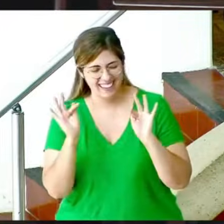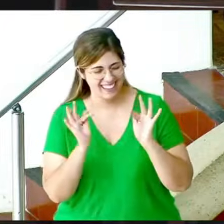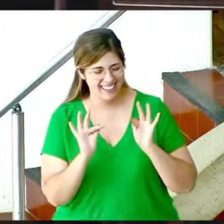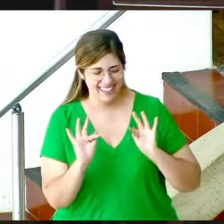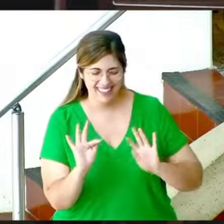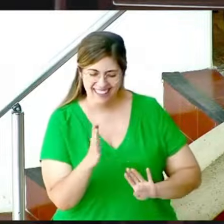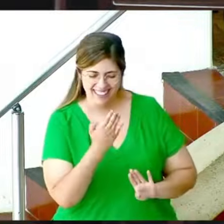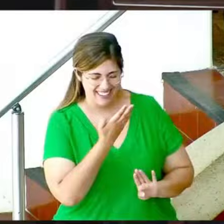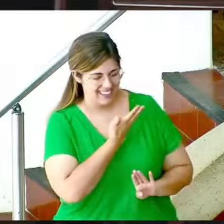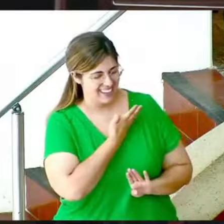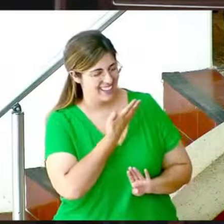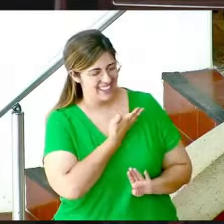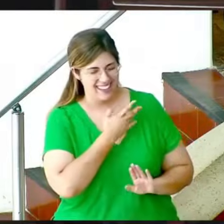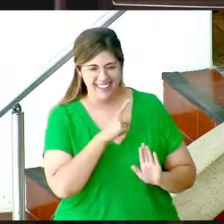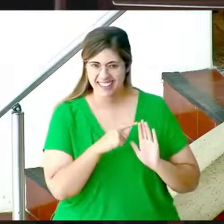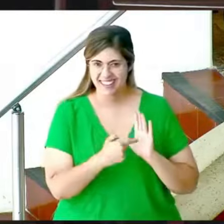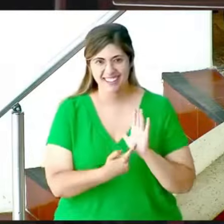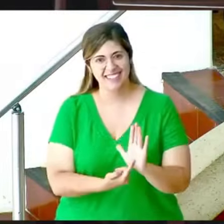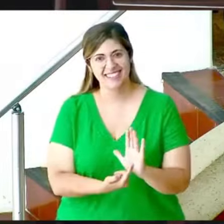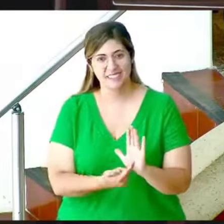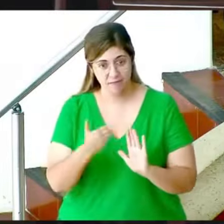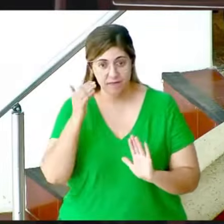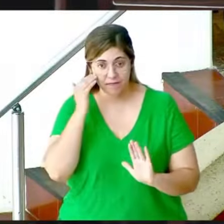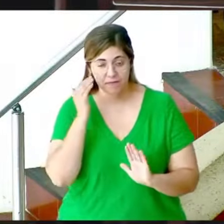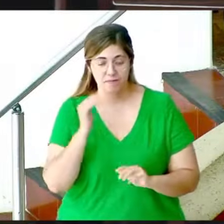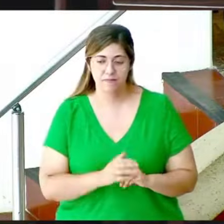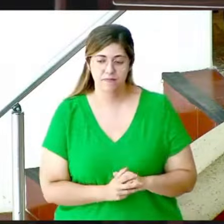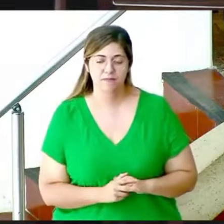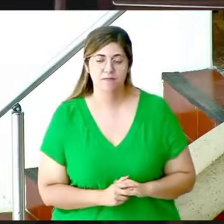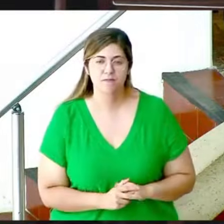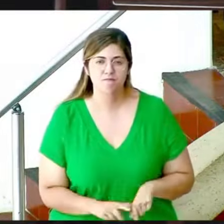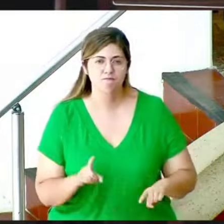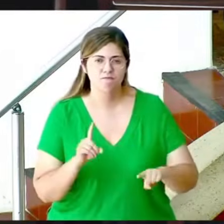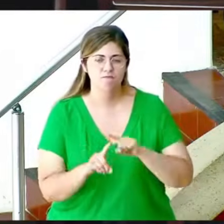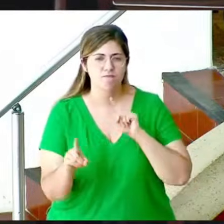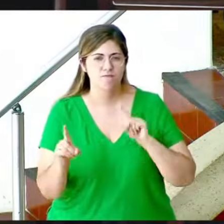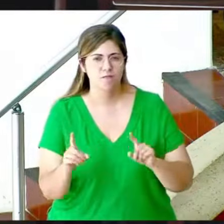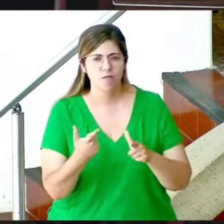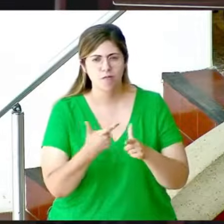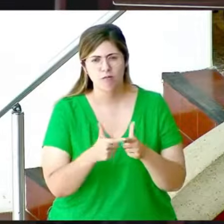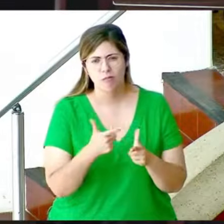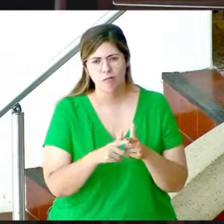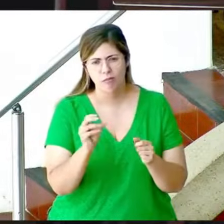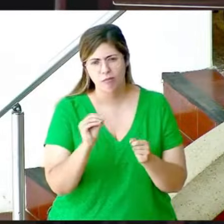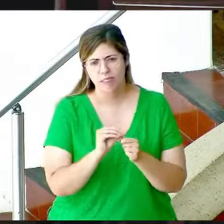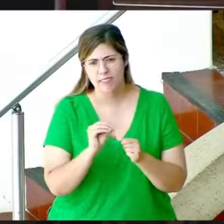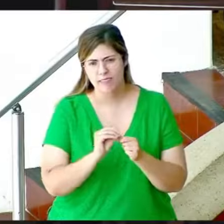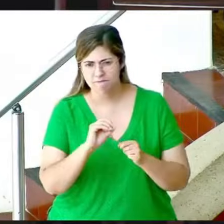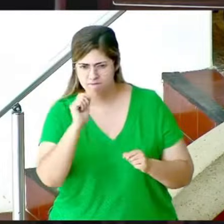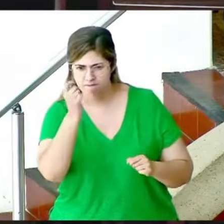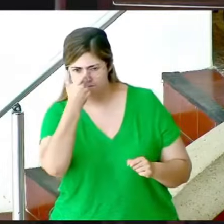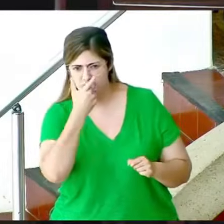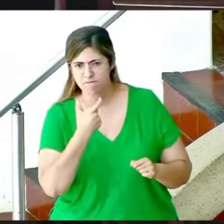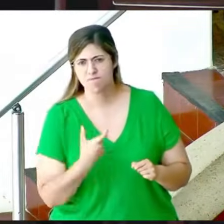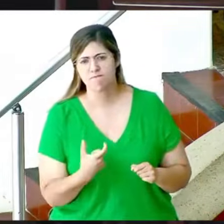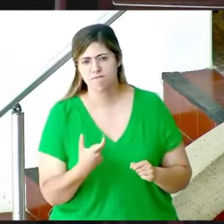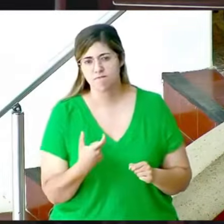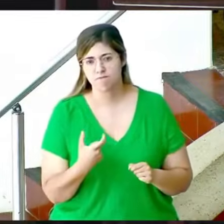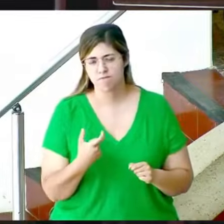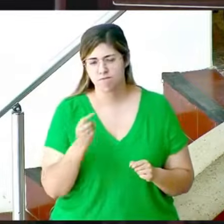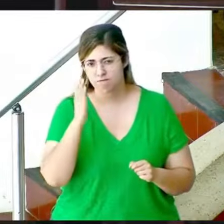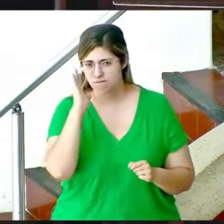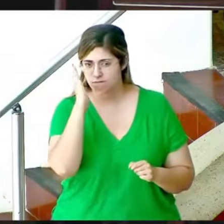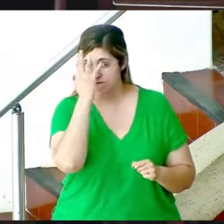extremamente amigável. Bom, onde é que está o problema disso? Tem problema em você criar avatar? Não tem não, eu até mesmo tenho